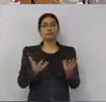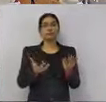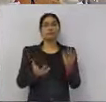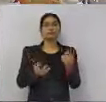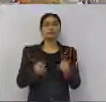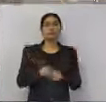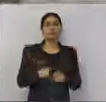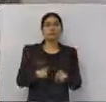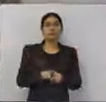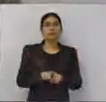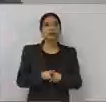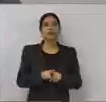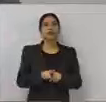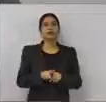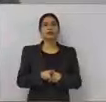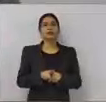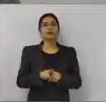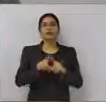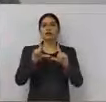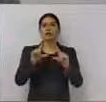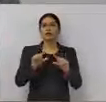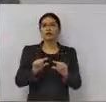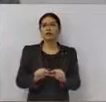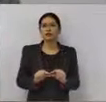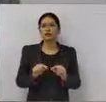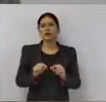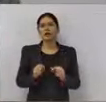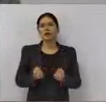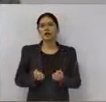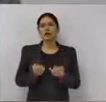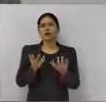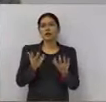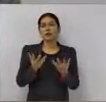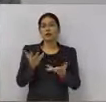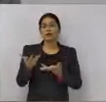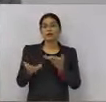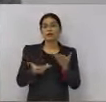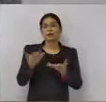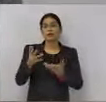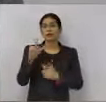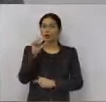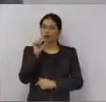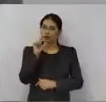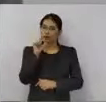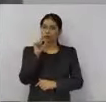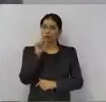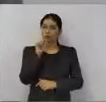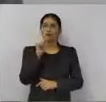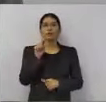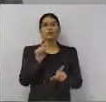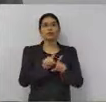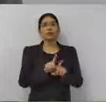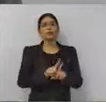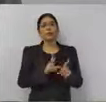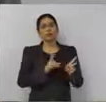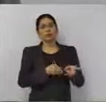do manancial e redução de custos de tratamento de água, ok?